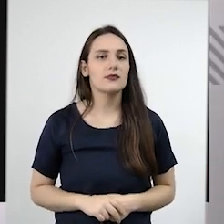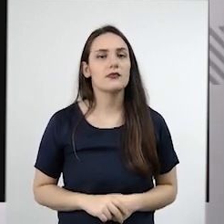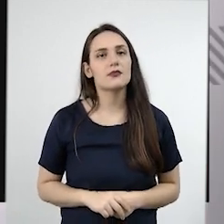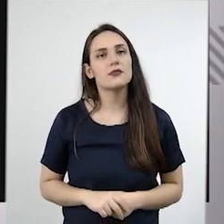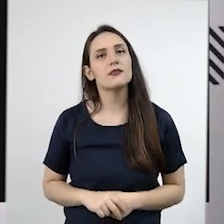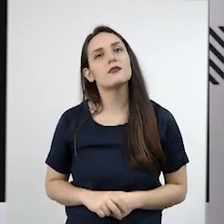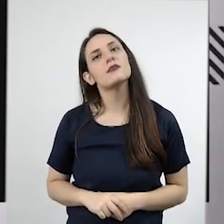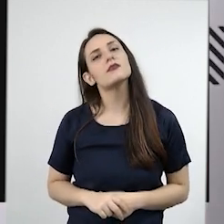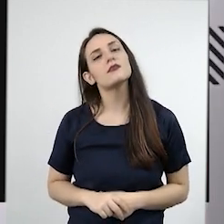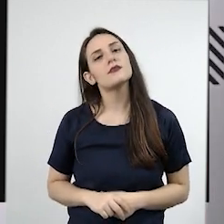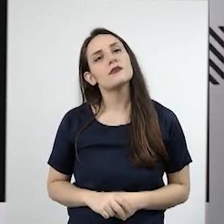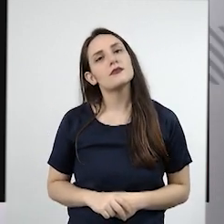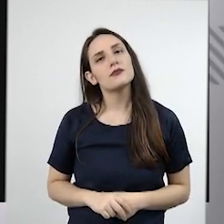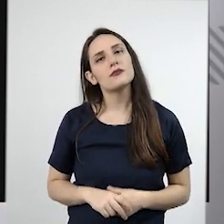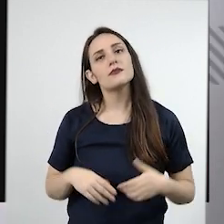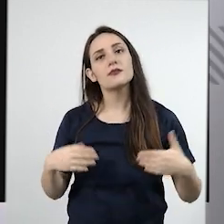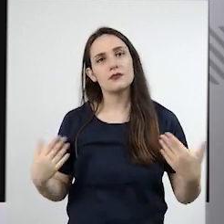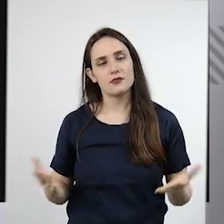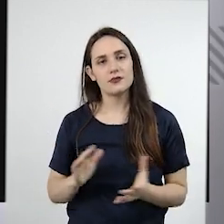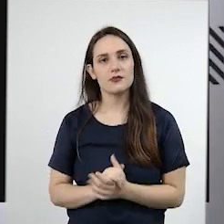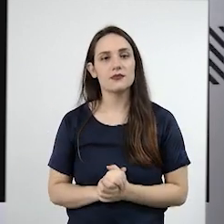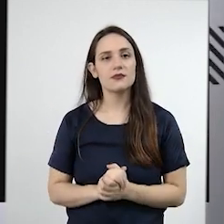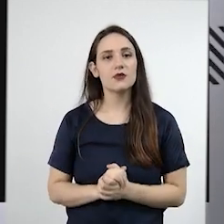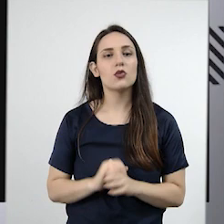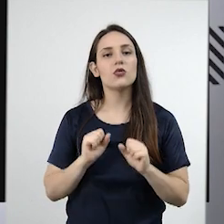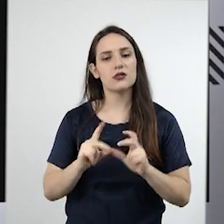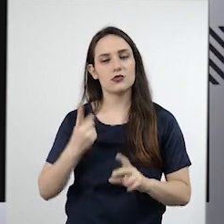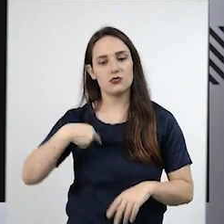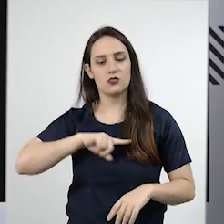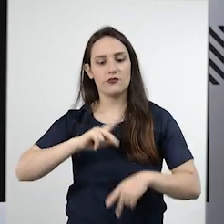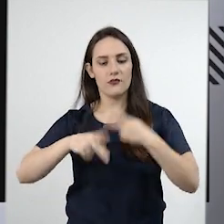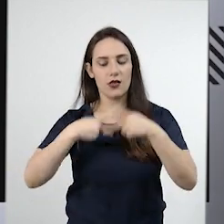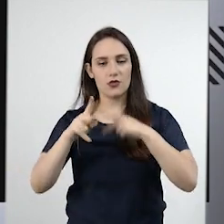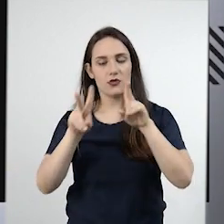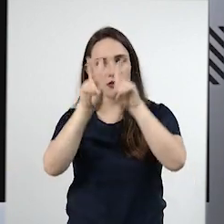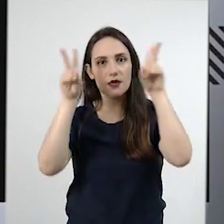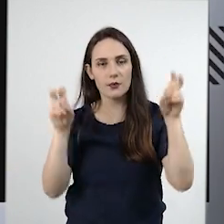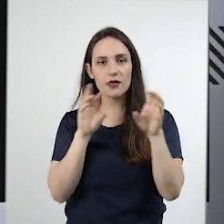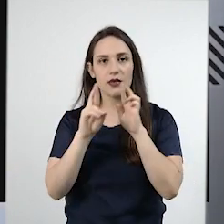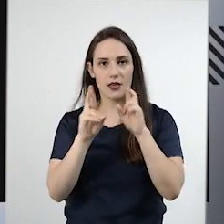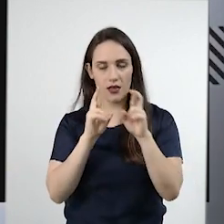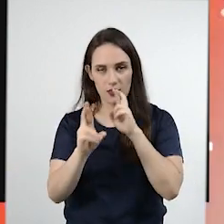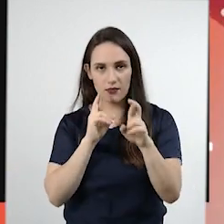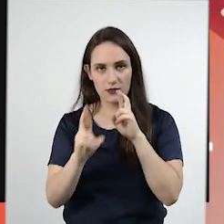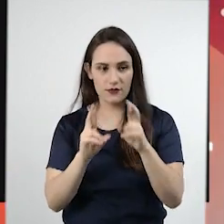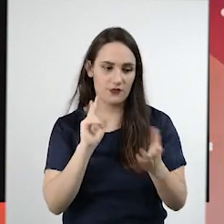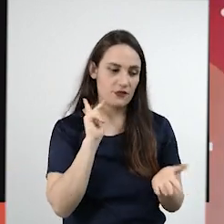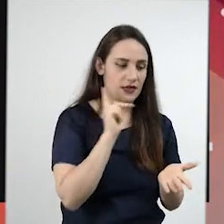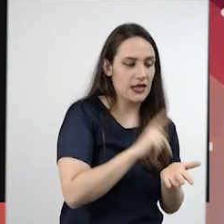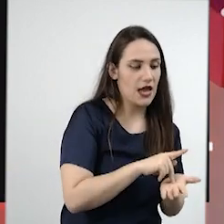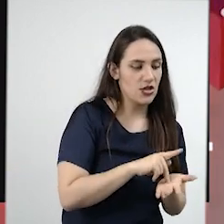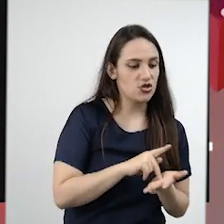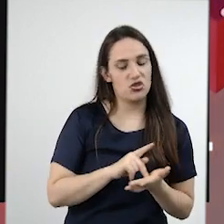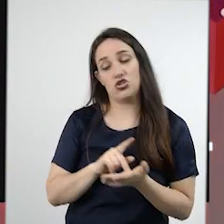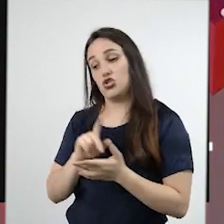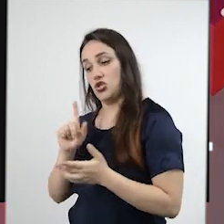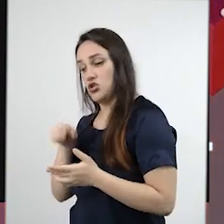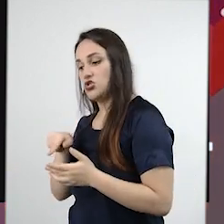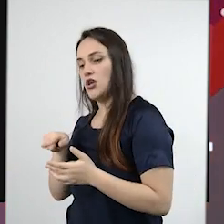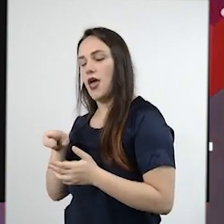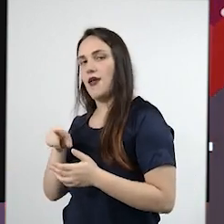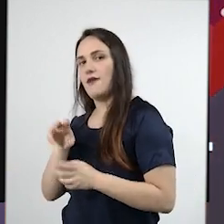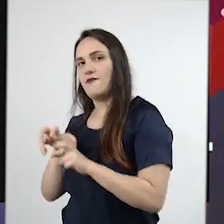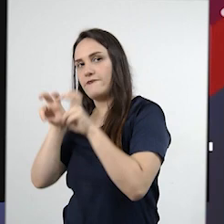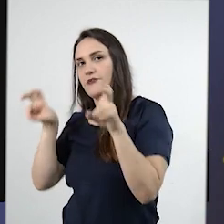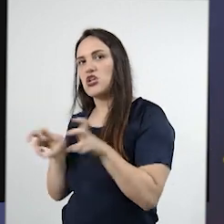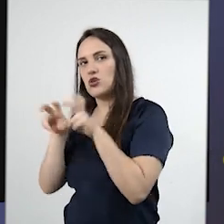Bom, e Fernanda, já que nós estávamos falando dessa questão do relacionamento real e virtual, e pensando também no Dia